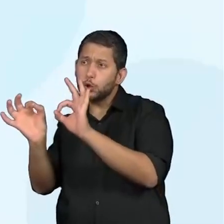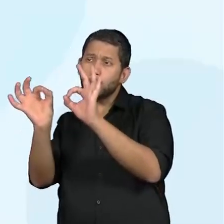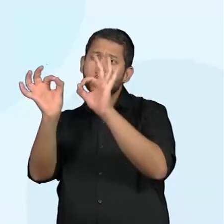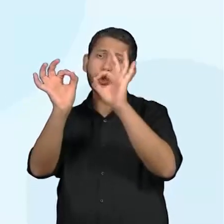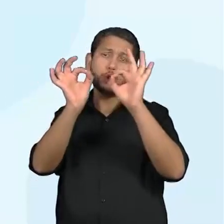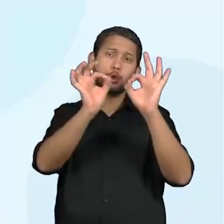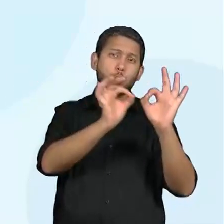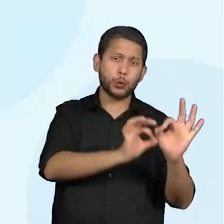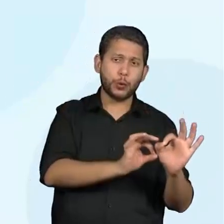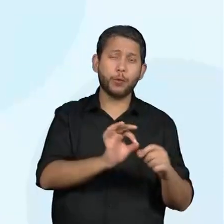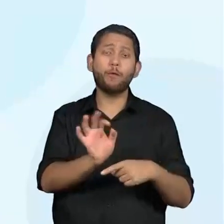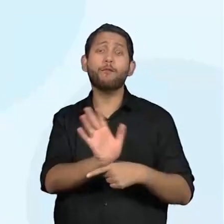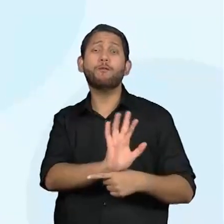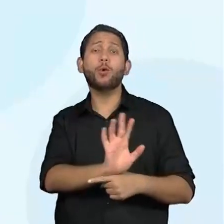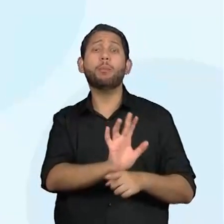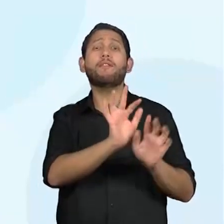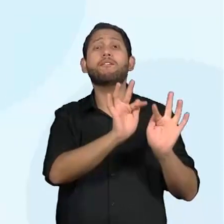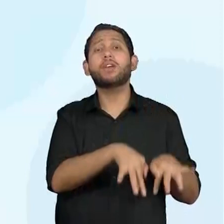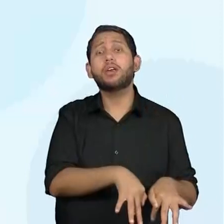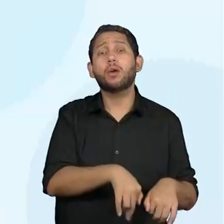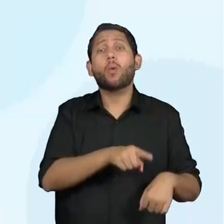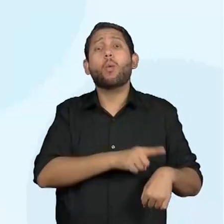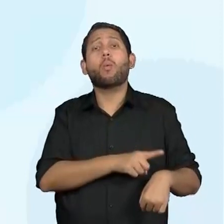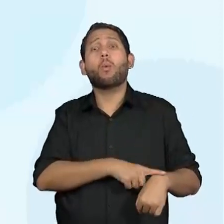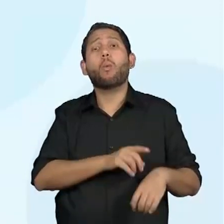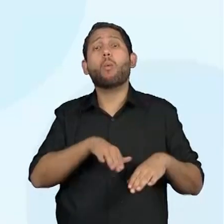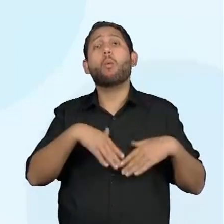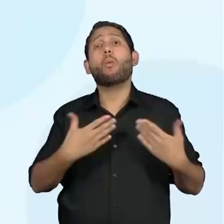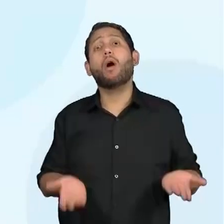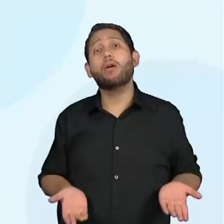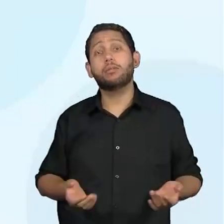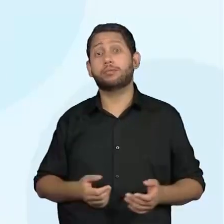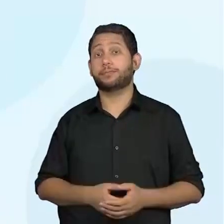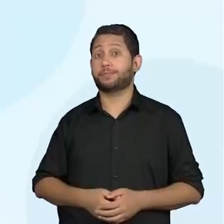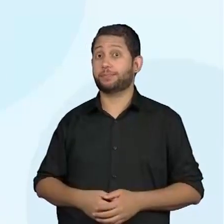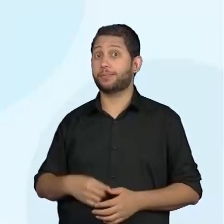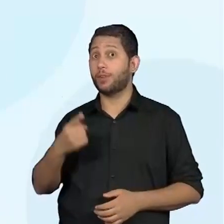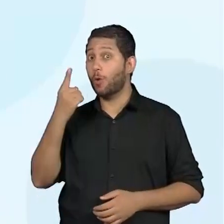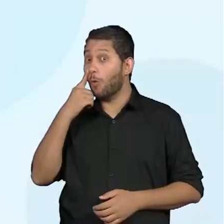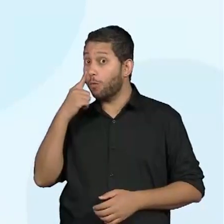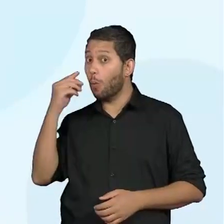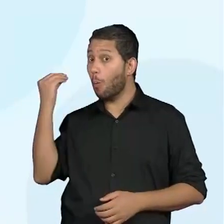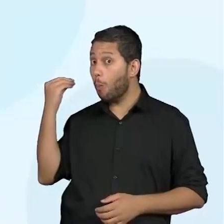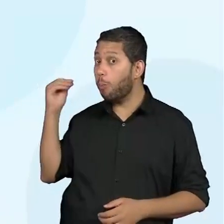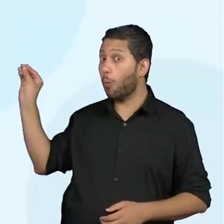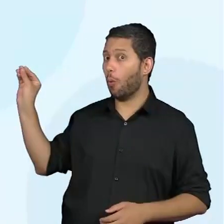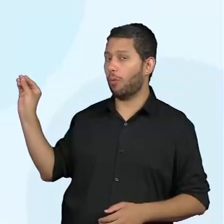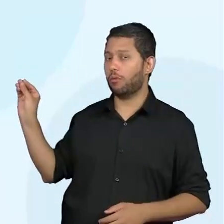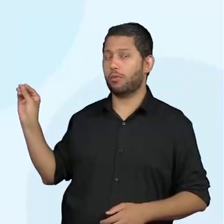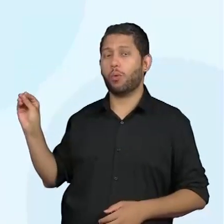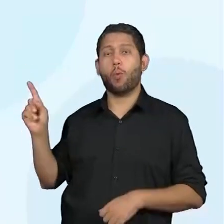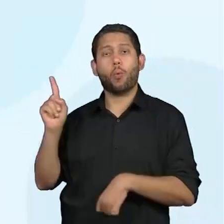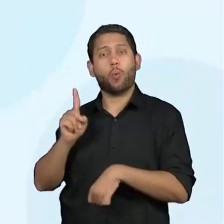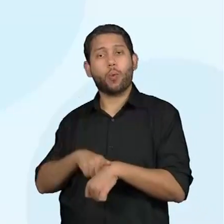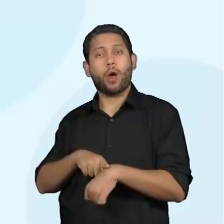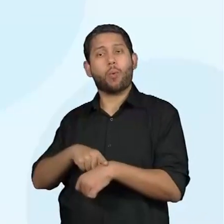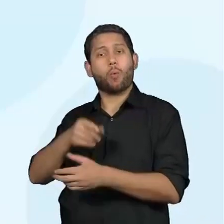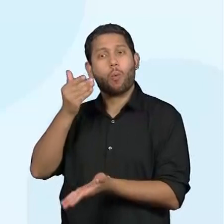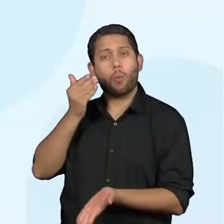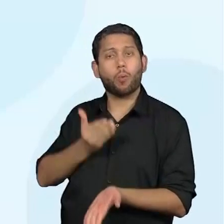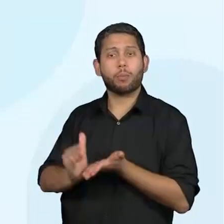Então, já vou fazer uma estratégia aqui. Eu vou marcar no relógio a hora que o filme vai